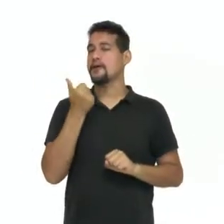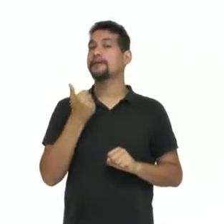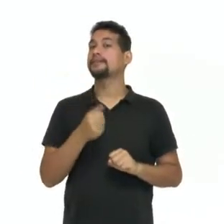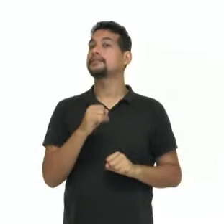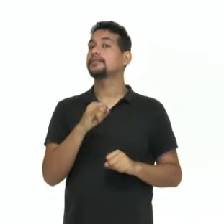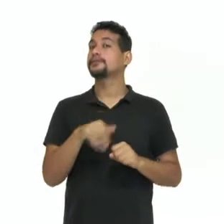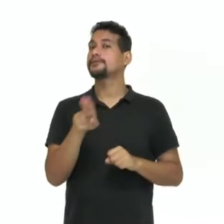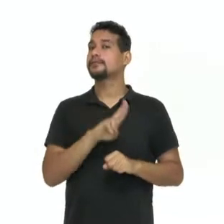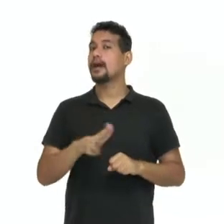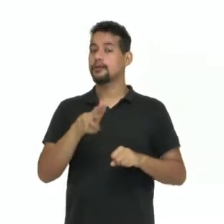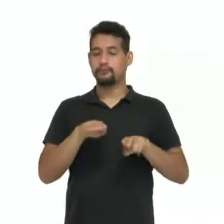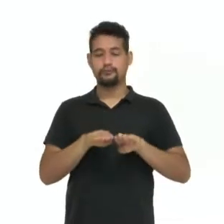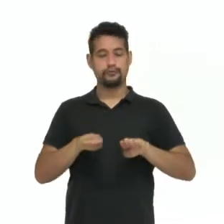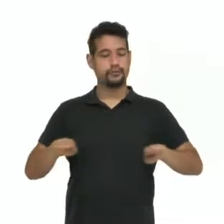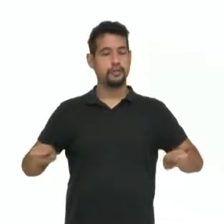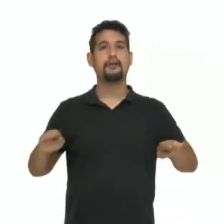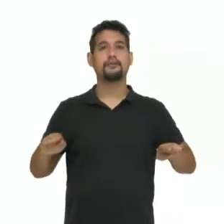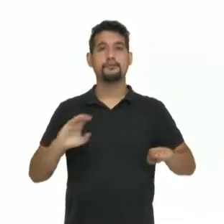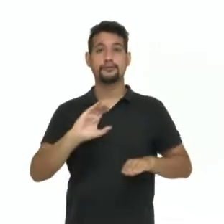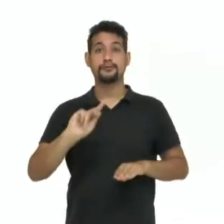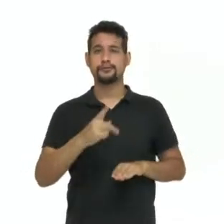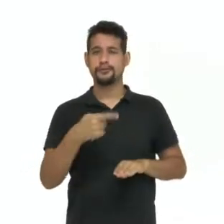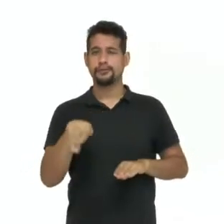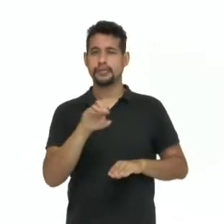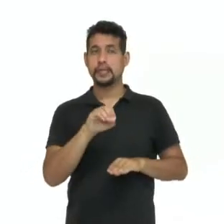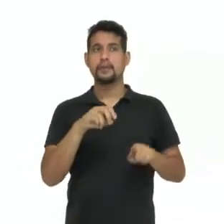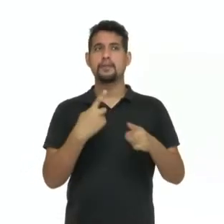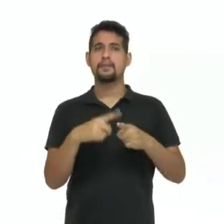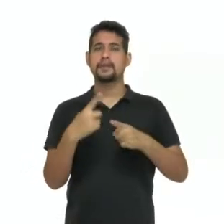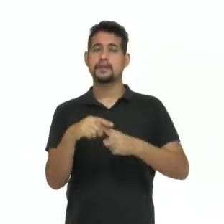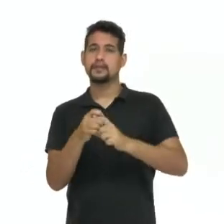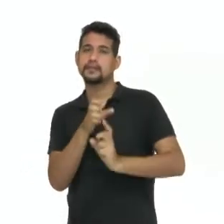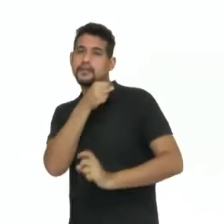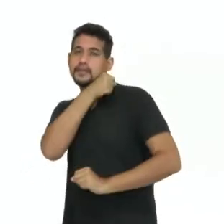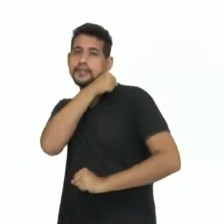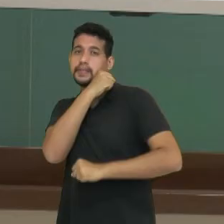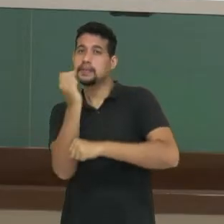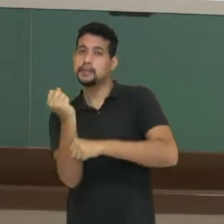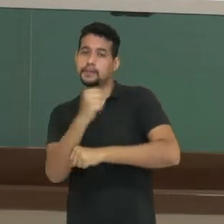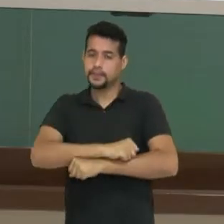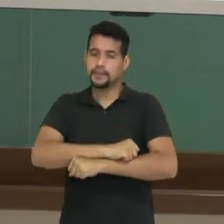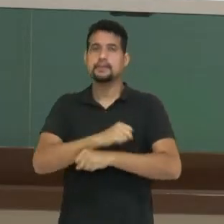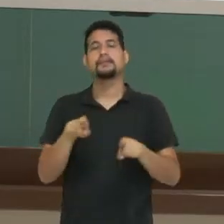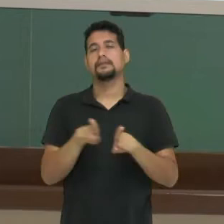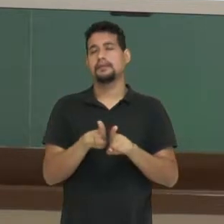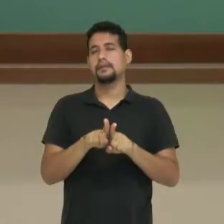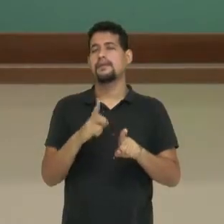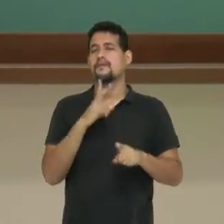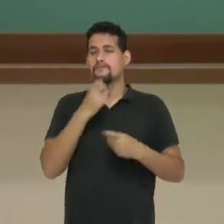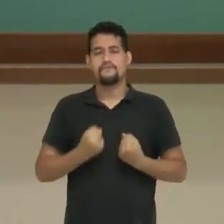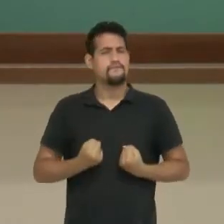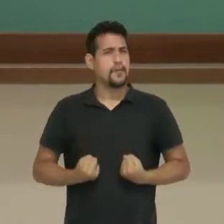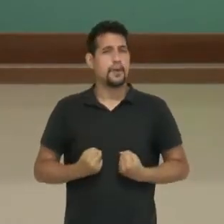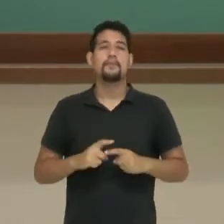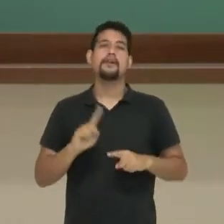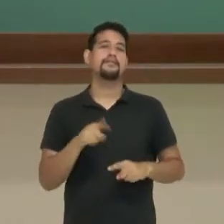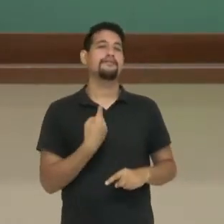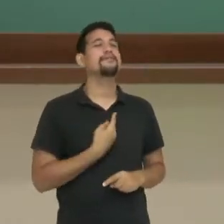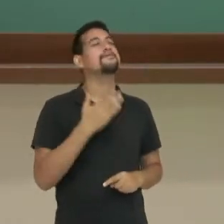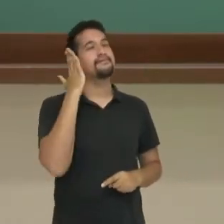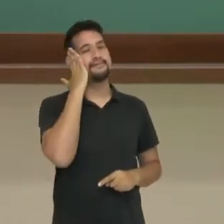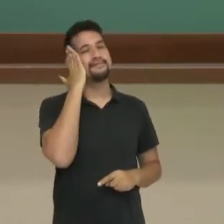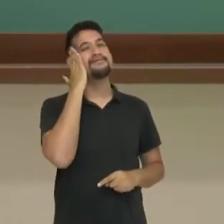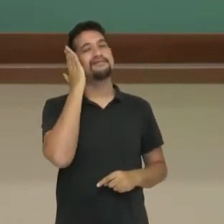ainda no chão, no qual o peso do corpo atingia sua força máxima. Bom, como a gente já sabe